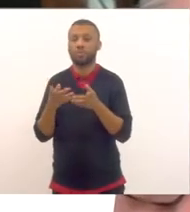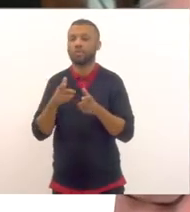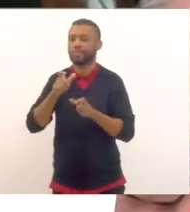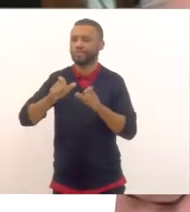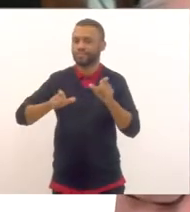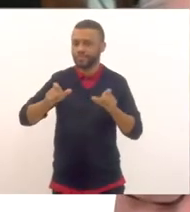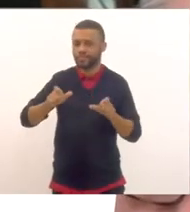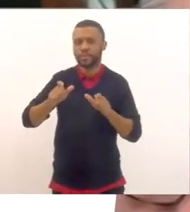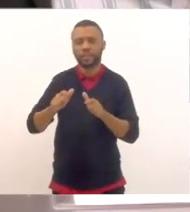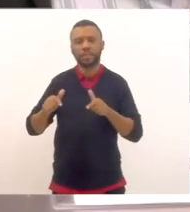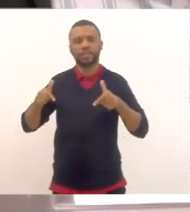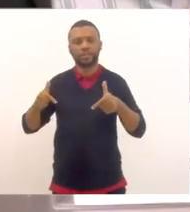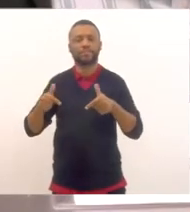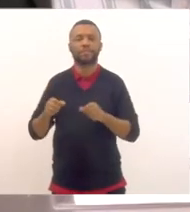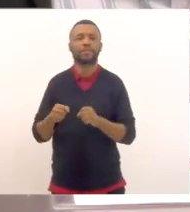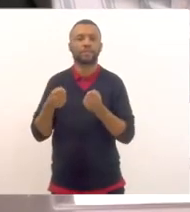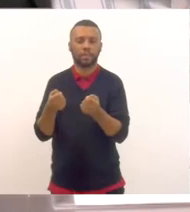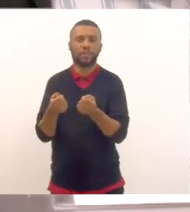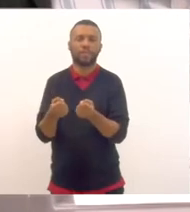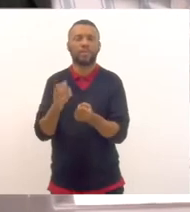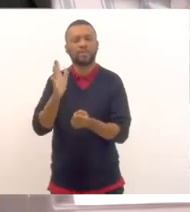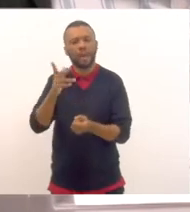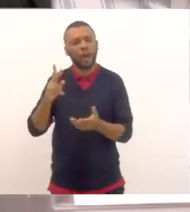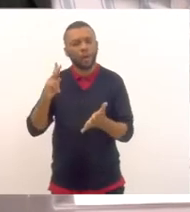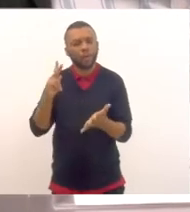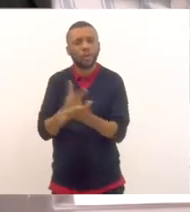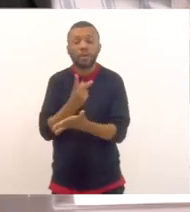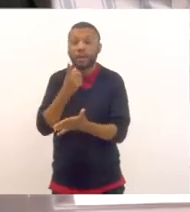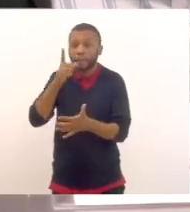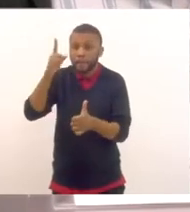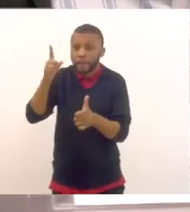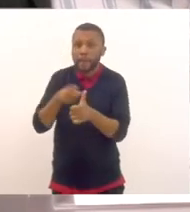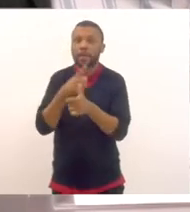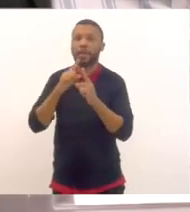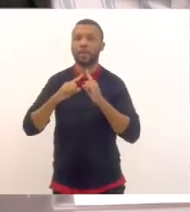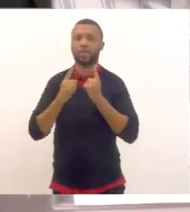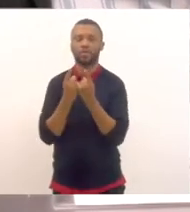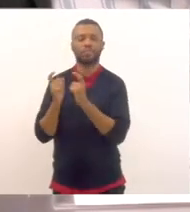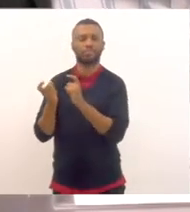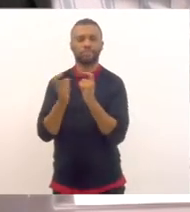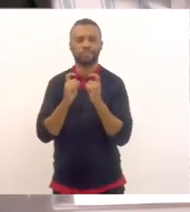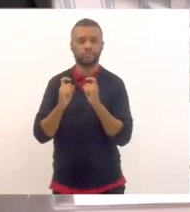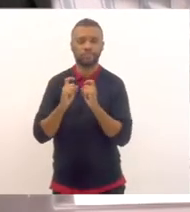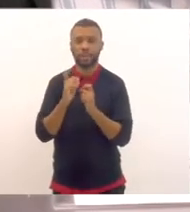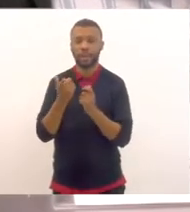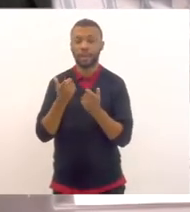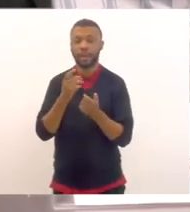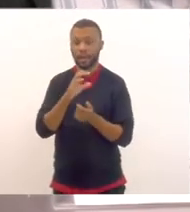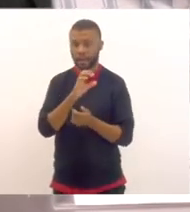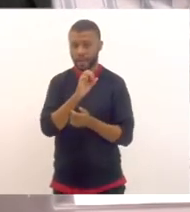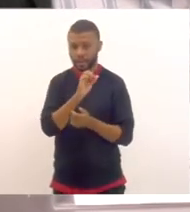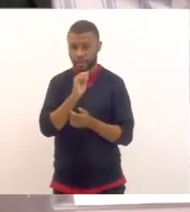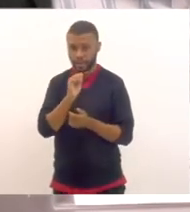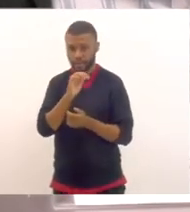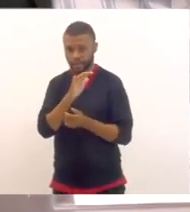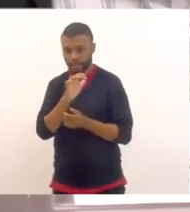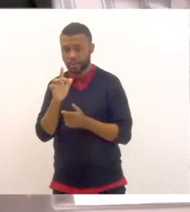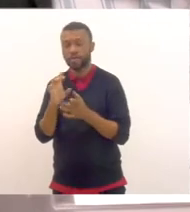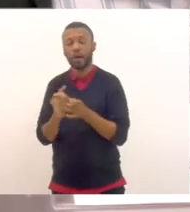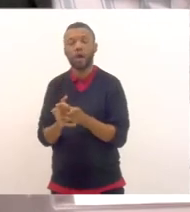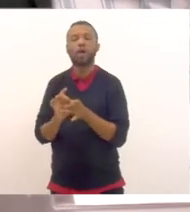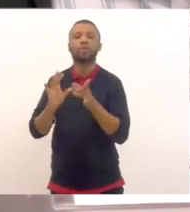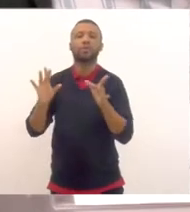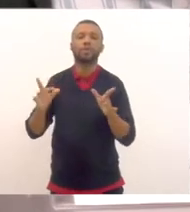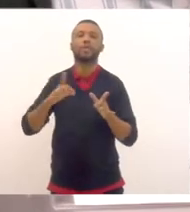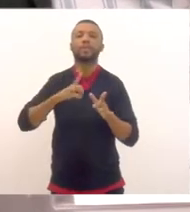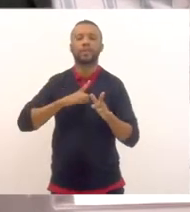força-tarefa efetivamente já aconteceu Google já teve a primeira reunião tem aqui só pela casa civil Cássio já não avisou que tem a questão